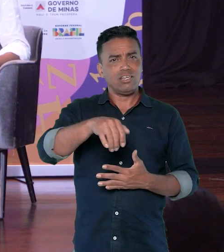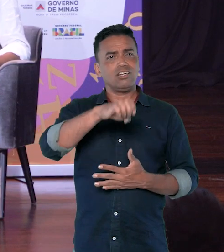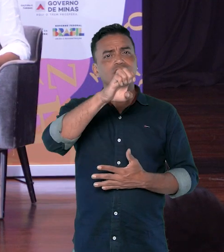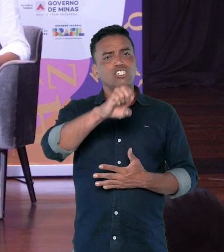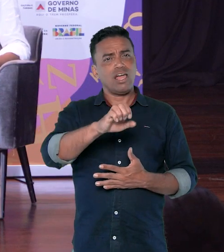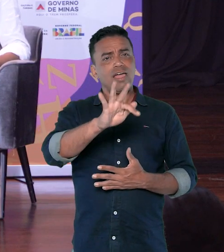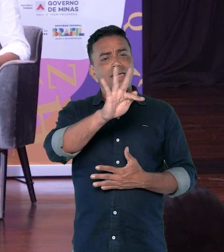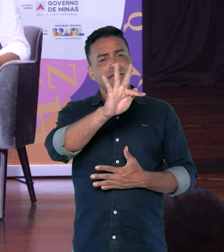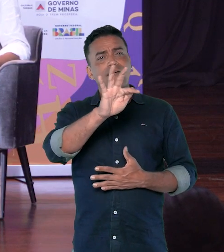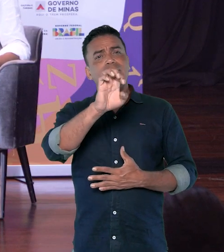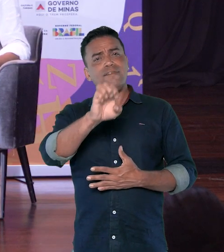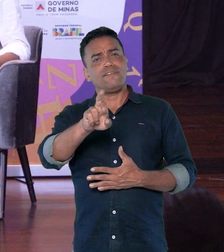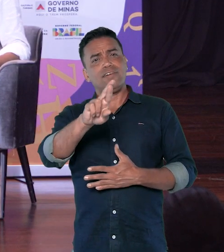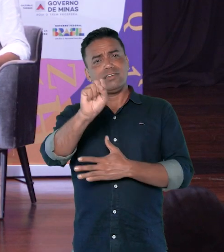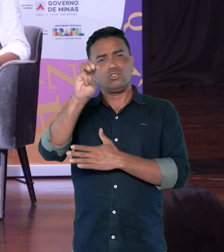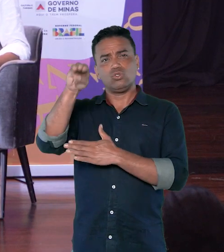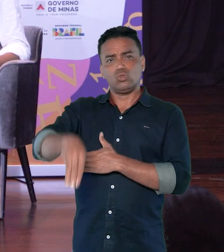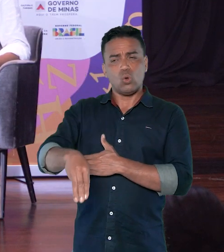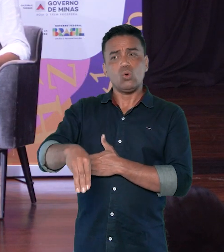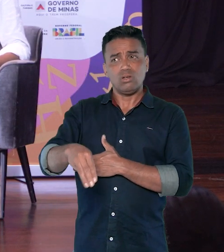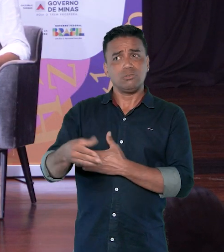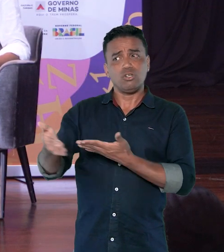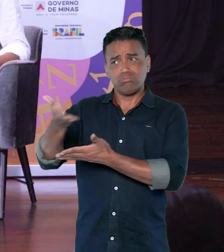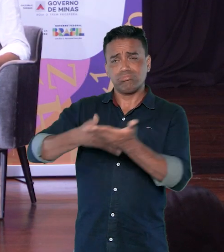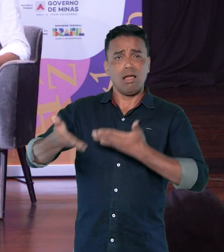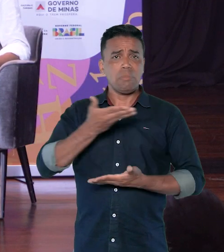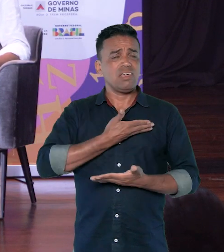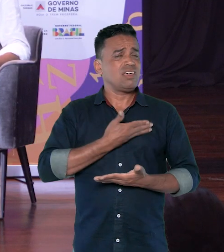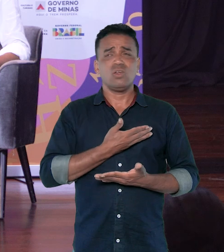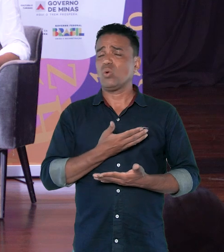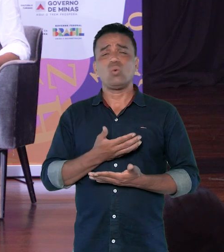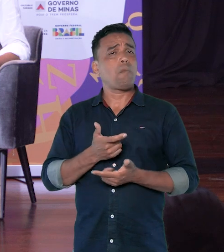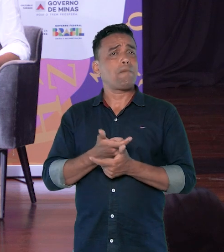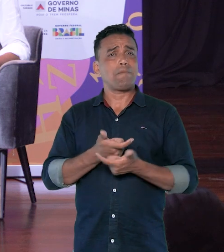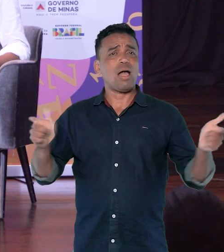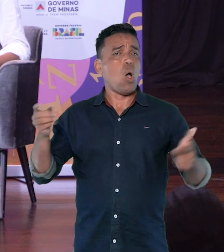últimos anos, aqui a gente pode dizer que está entre amigos, às mais terríveis...